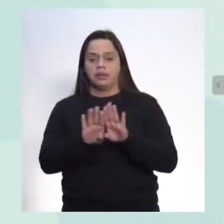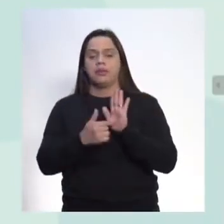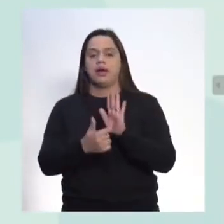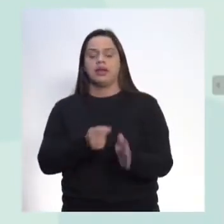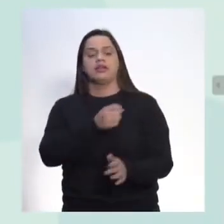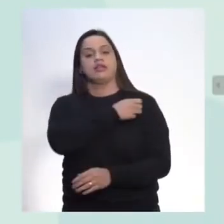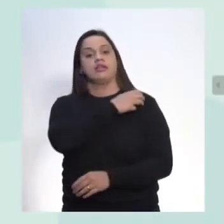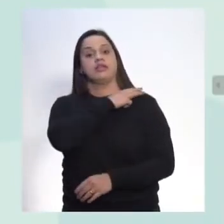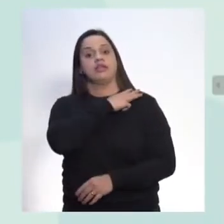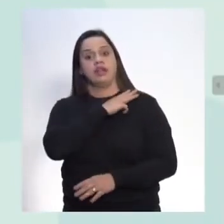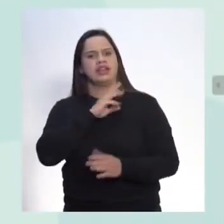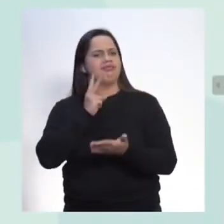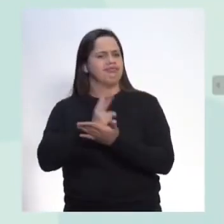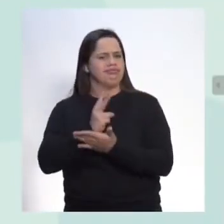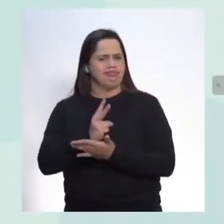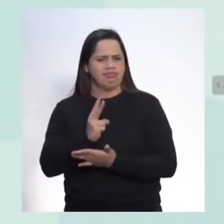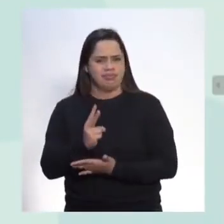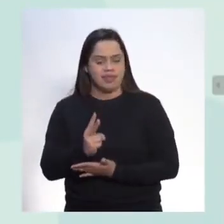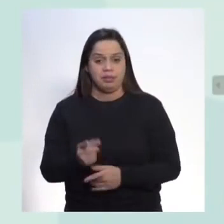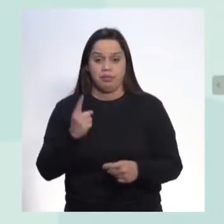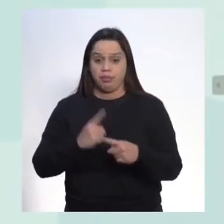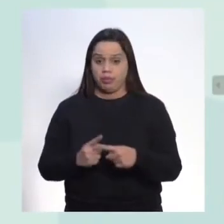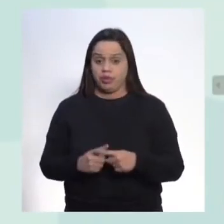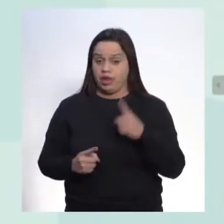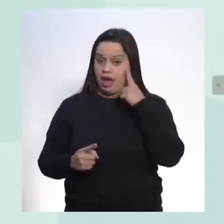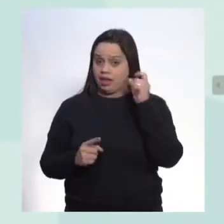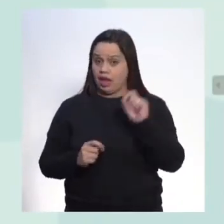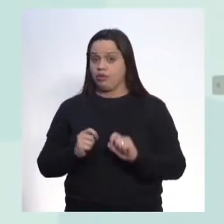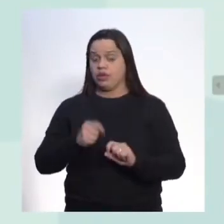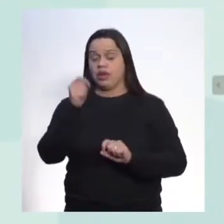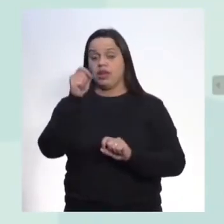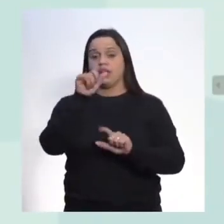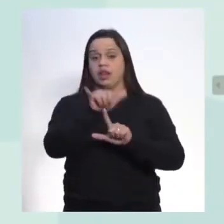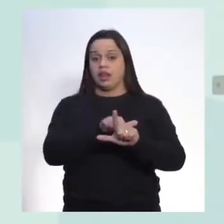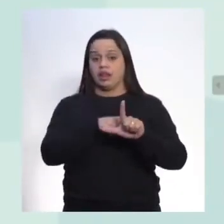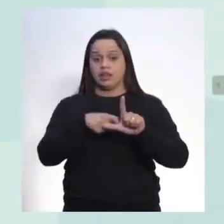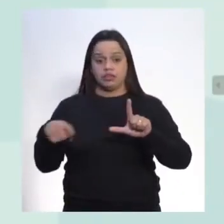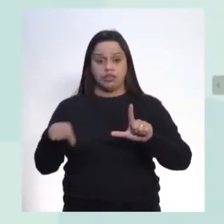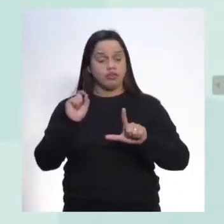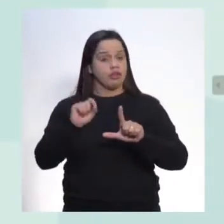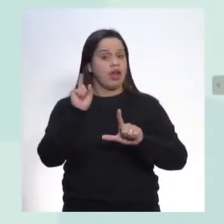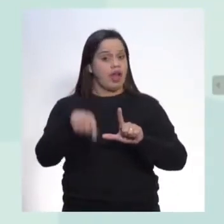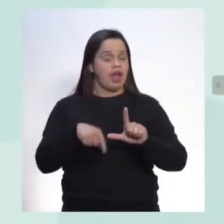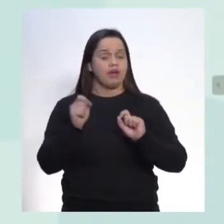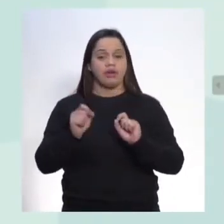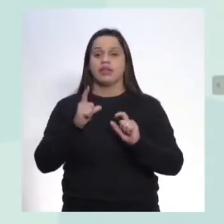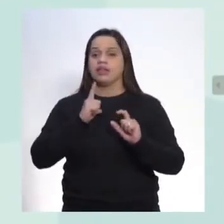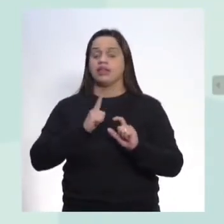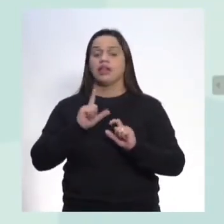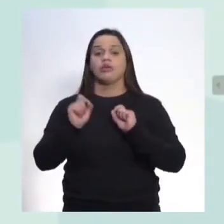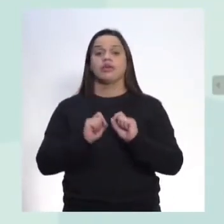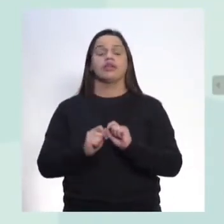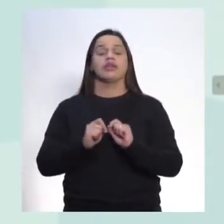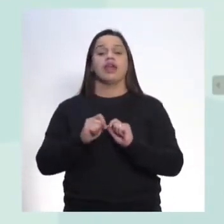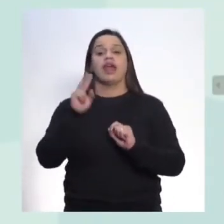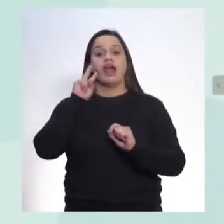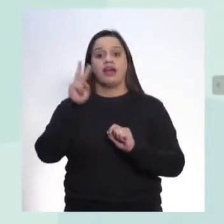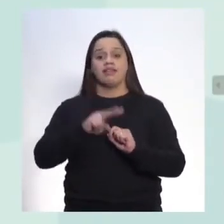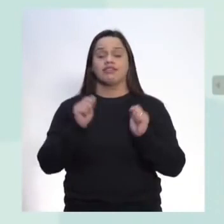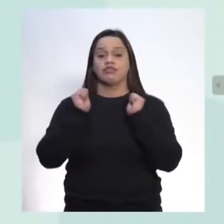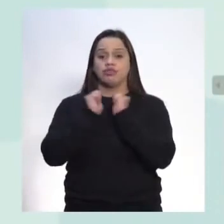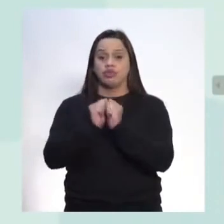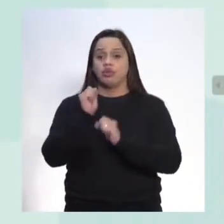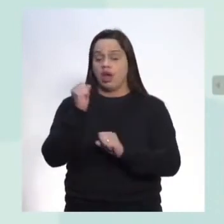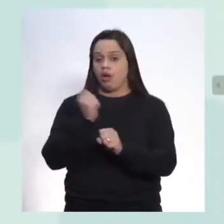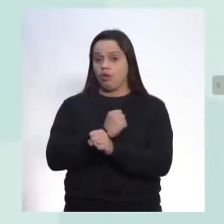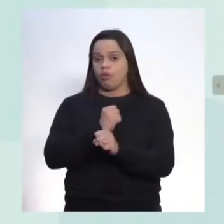médio aparece com muita frequência, porque a ideia do plano cartesiano, ela carrega consigo a ideia da construção gráfica,